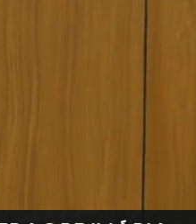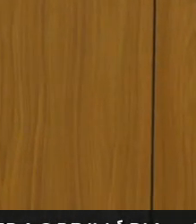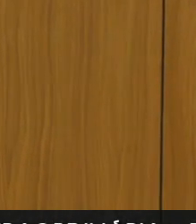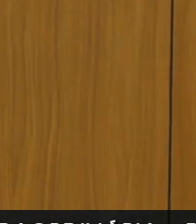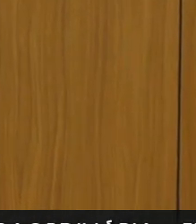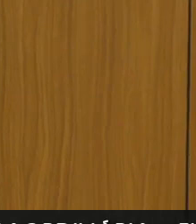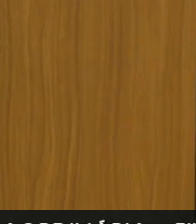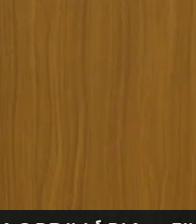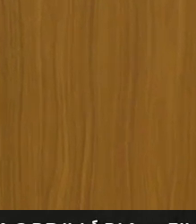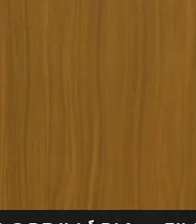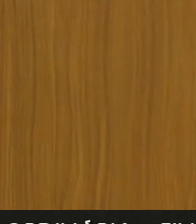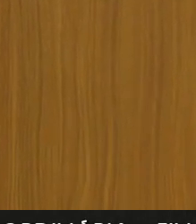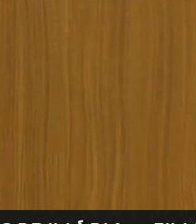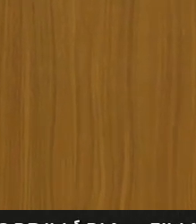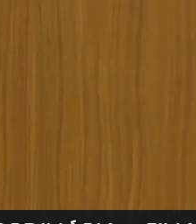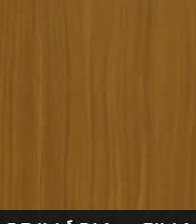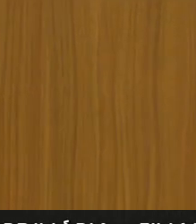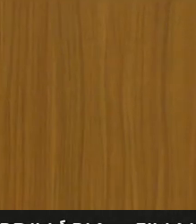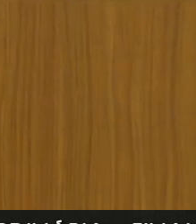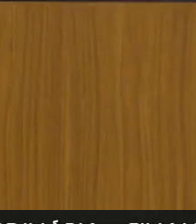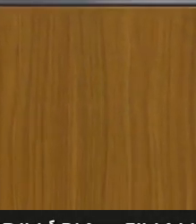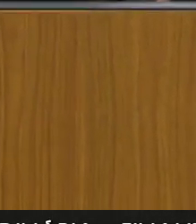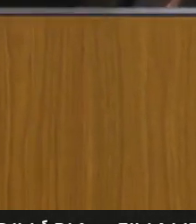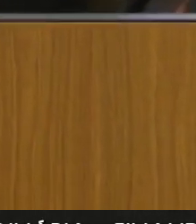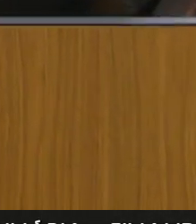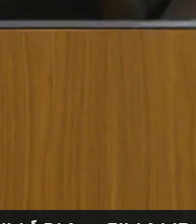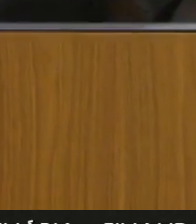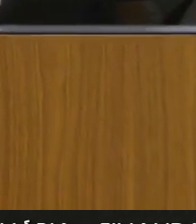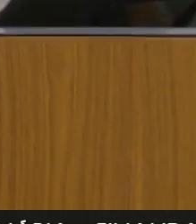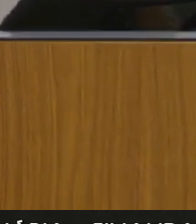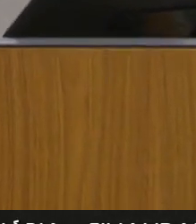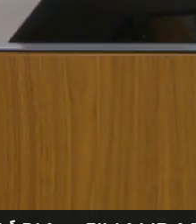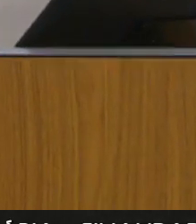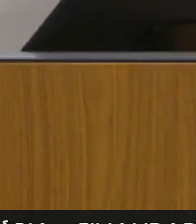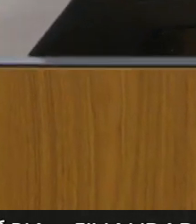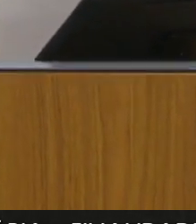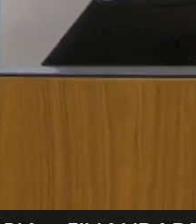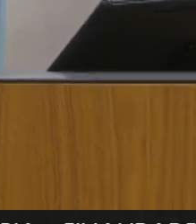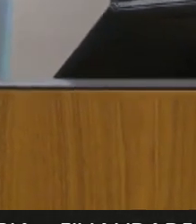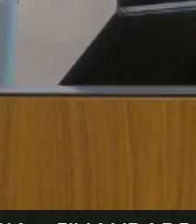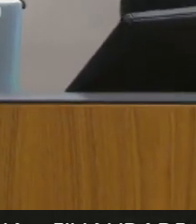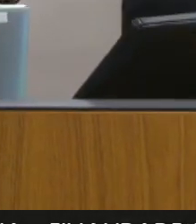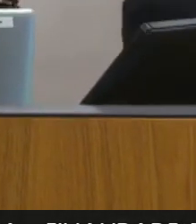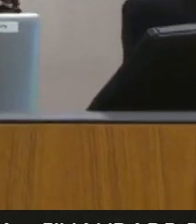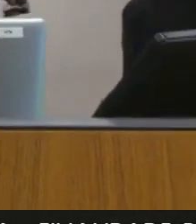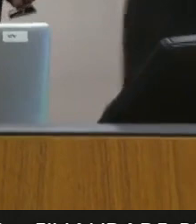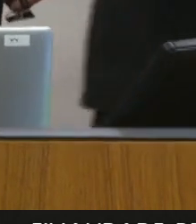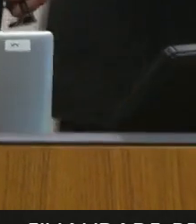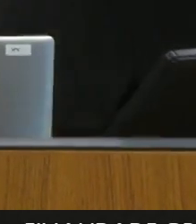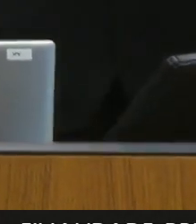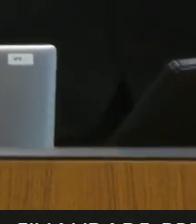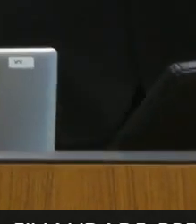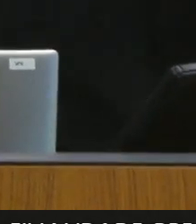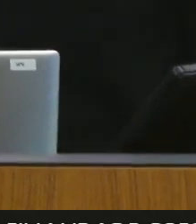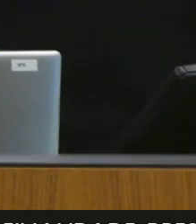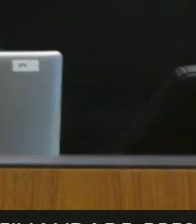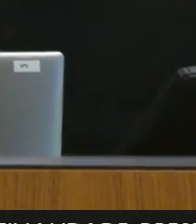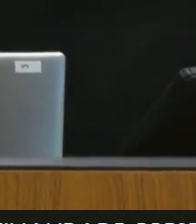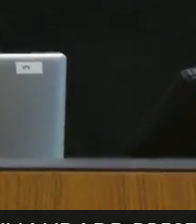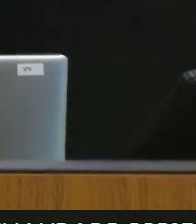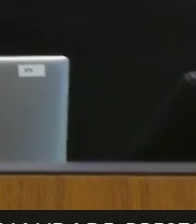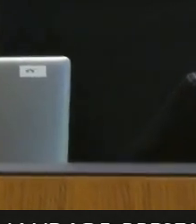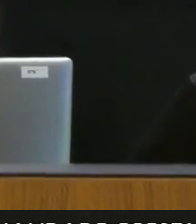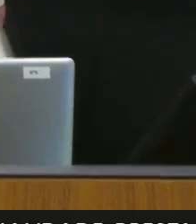Civil do estado de Minas Gerais em 2002 no amplo da Assembleia fiscaliza Considerando o período de 1º de Janeiro a 31 de Maio e a